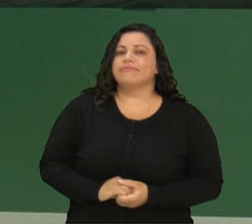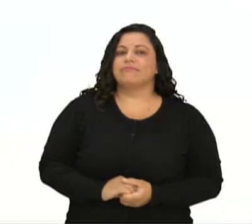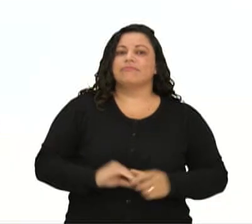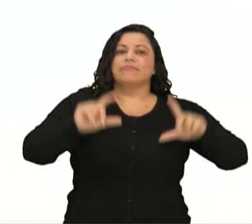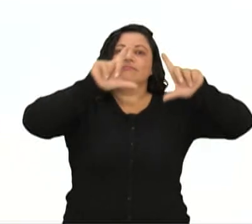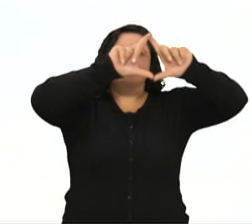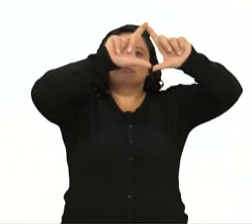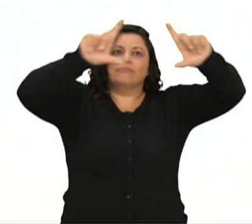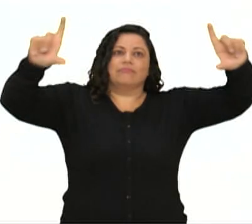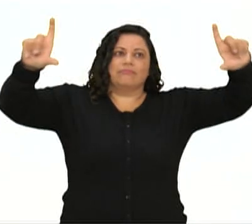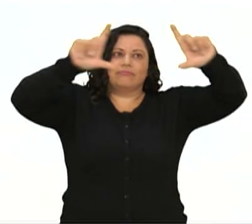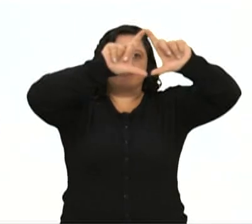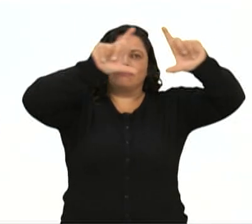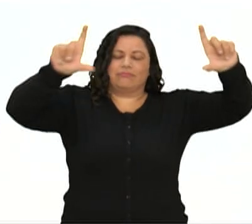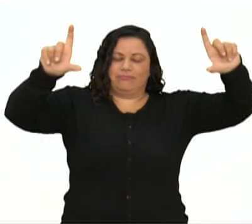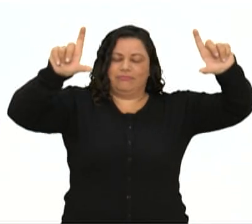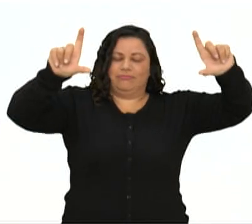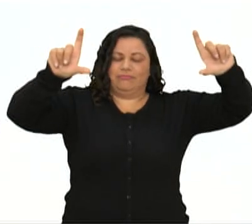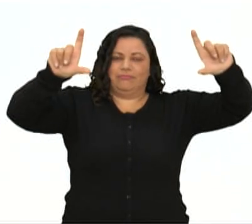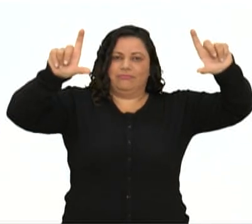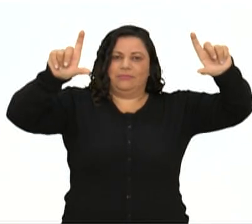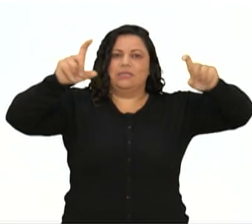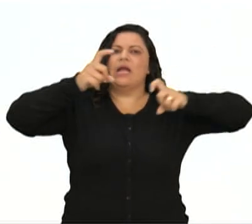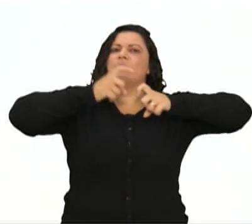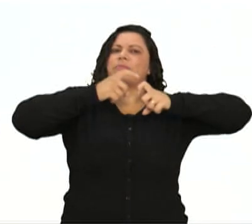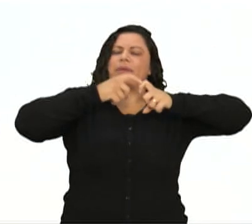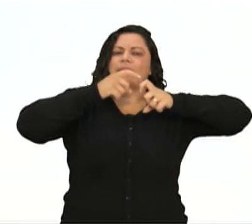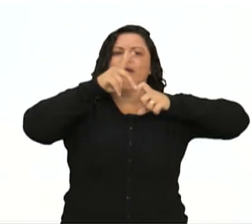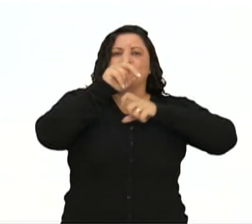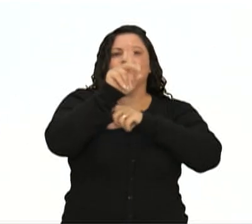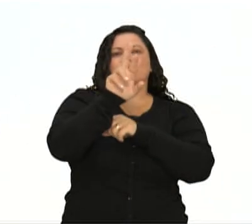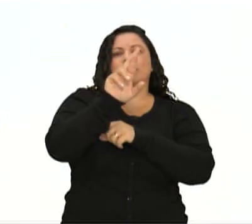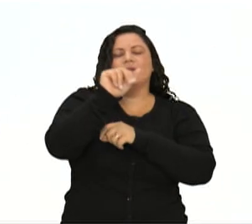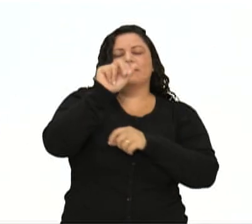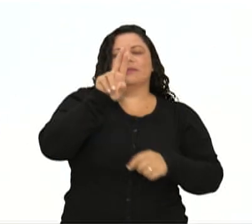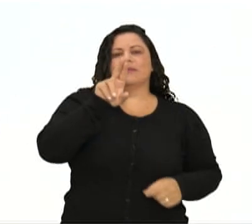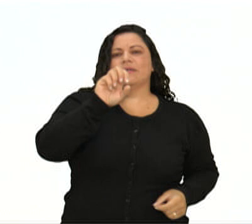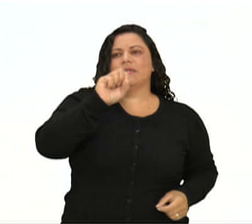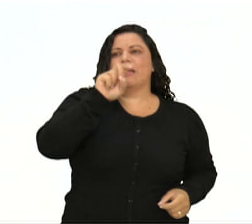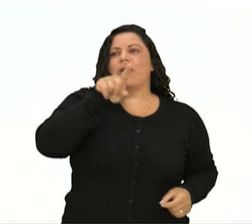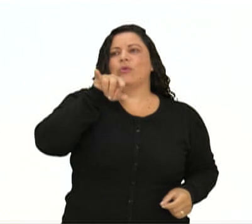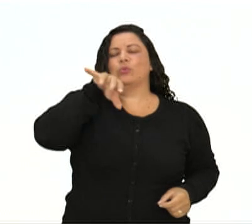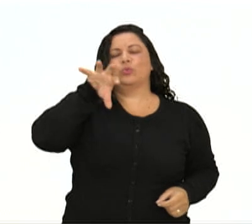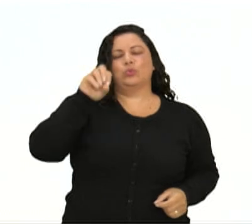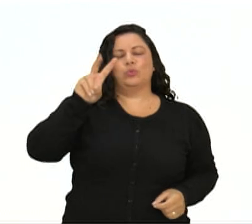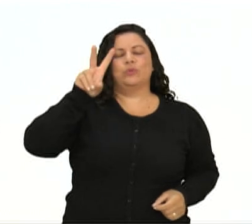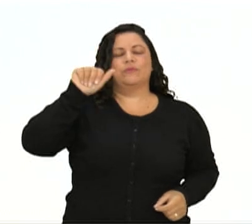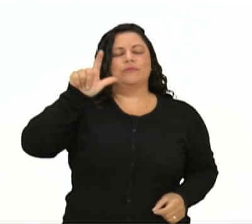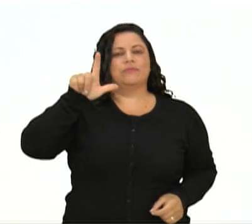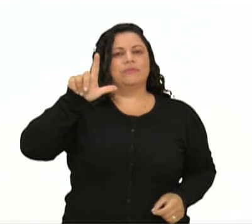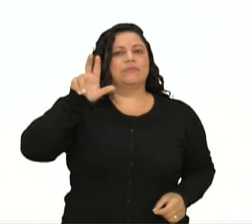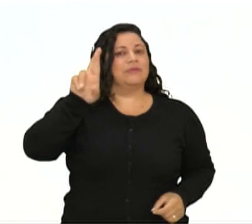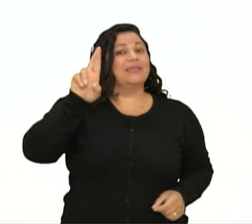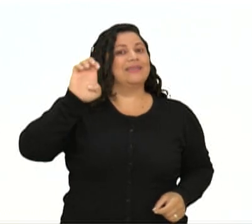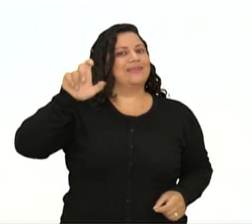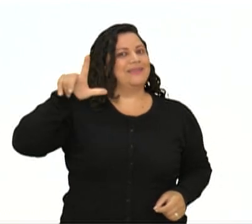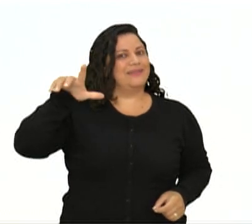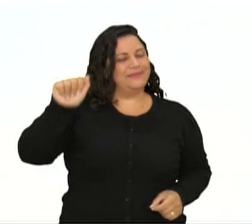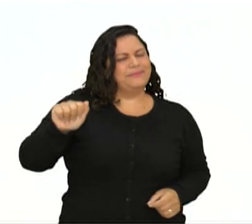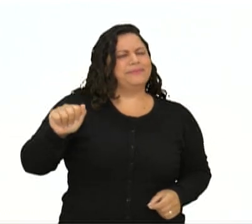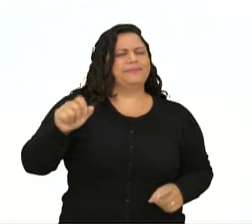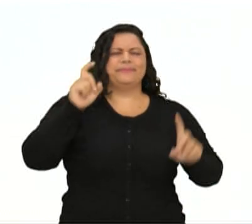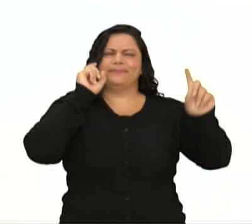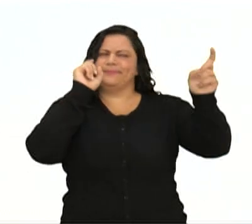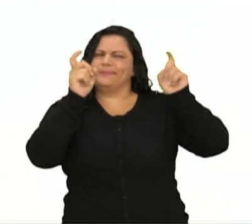tabelinha aqui do Dr. Drauzio Varela mostrando aí a pressão quando que é normal, quando que ela já, né, tem que ser motivo de preocupação.